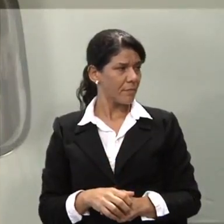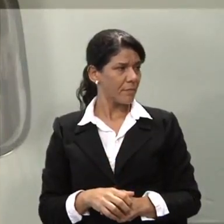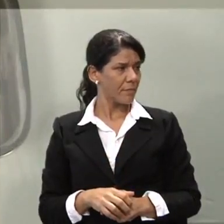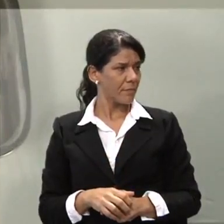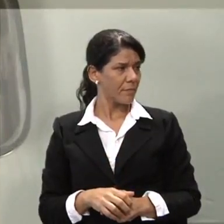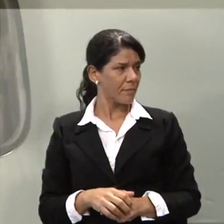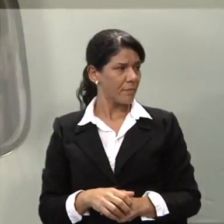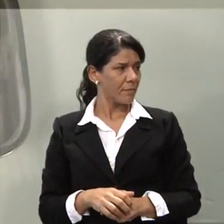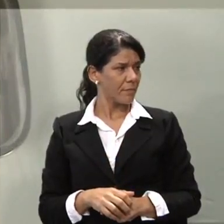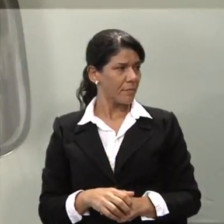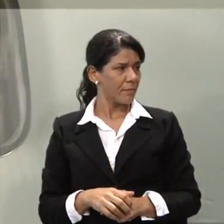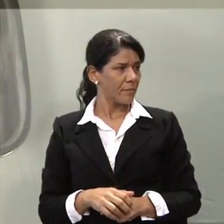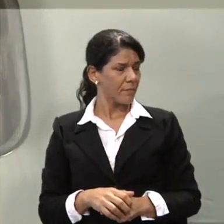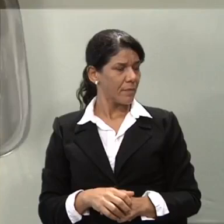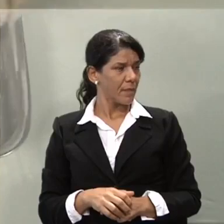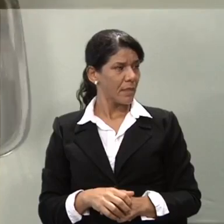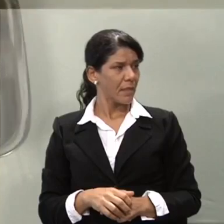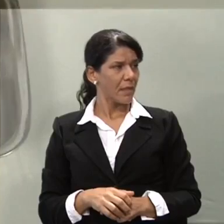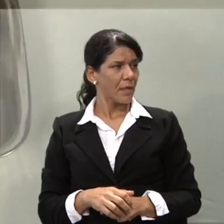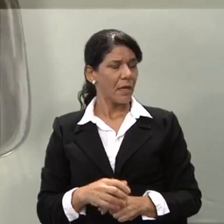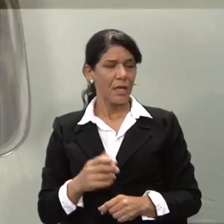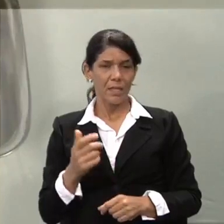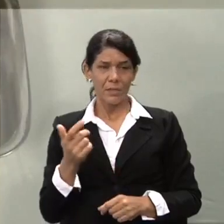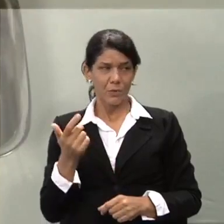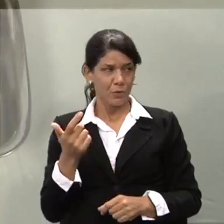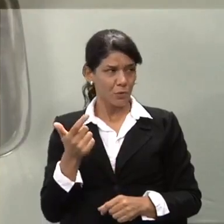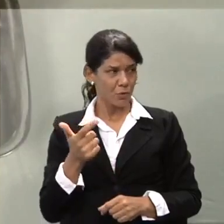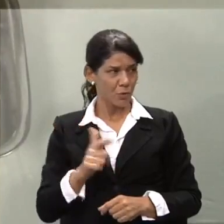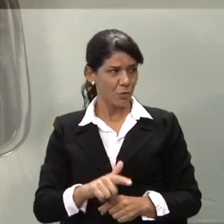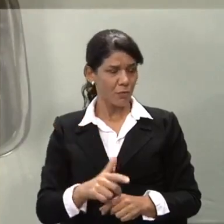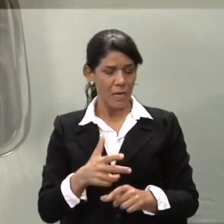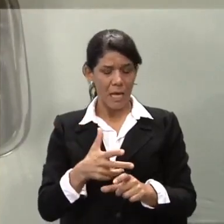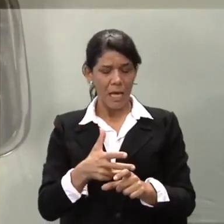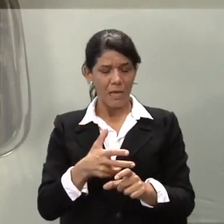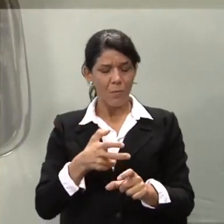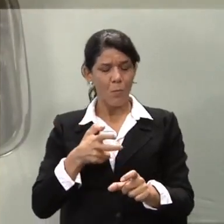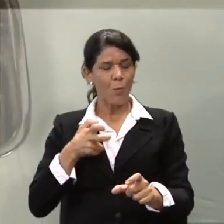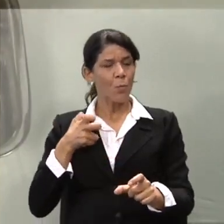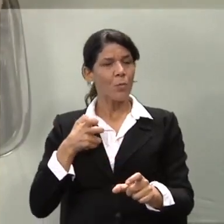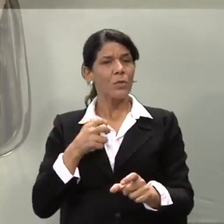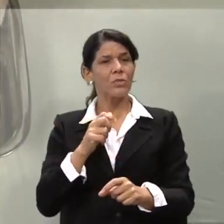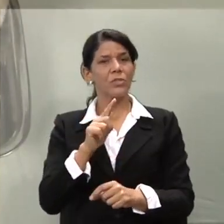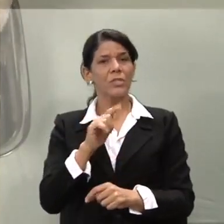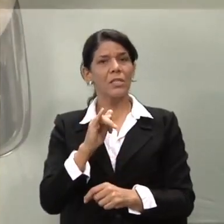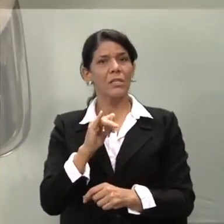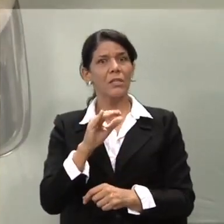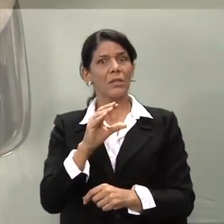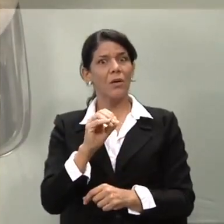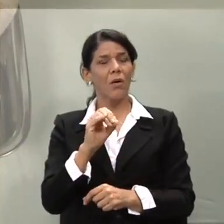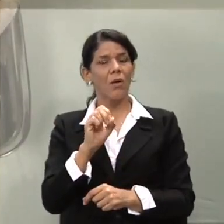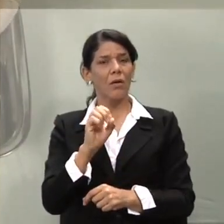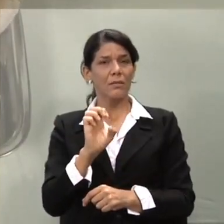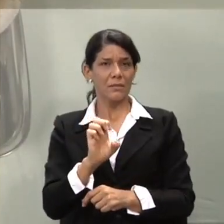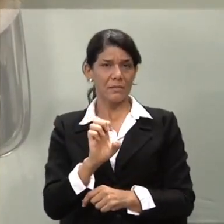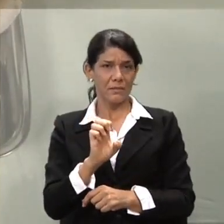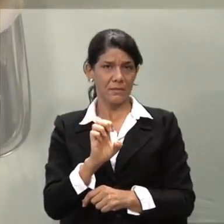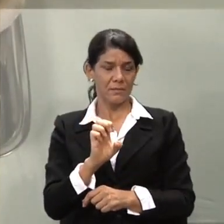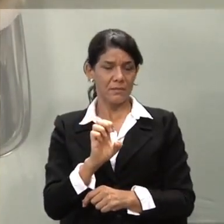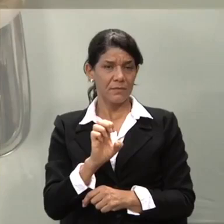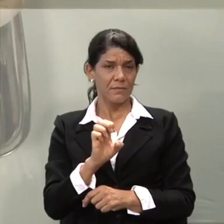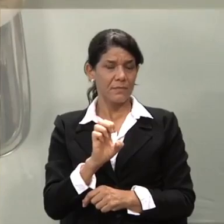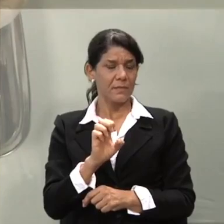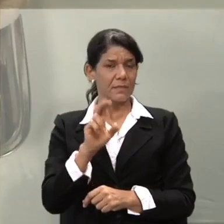E então prosseguir aspirando a quantidade necessária de glicose de